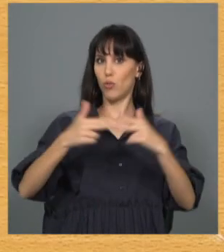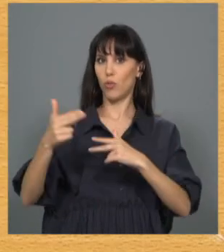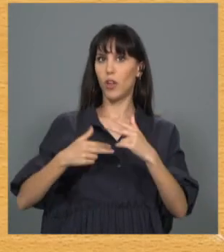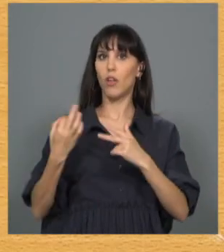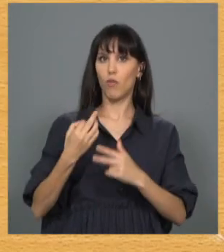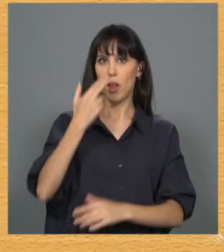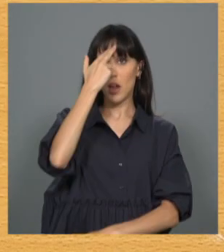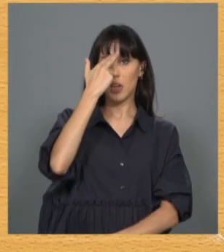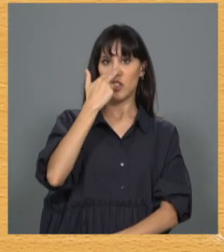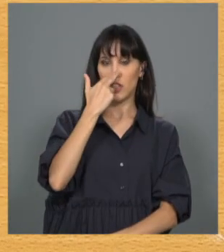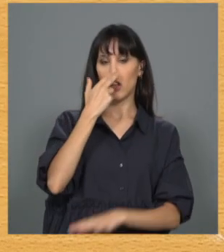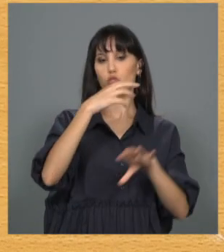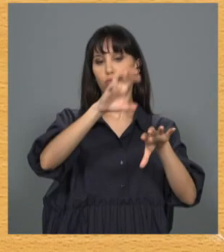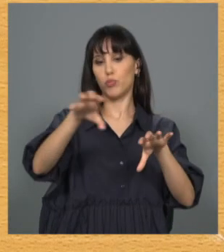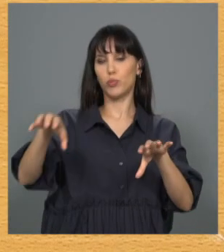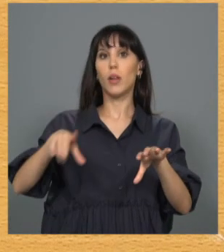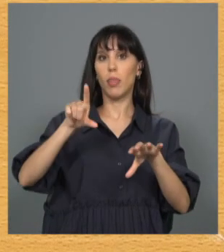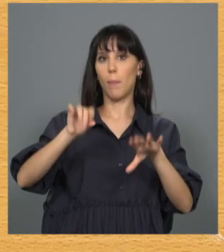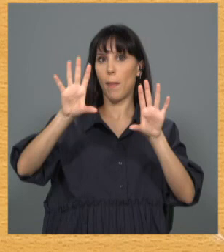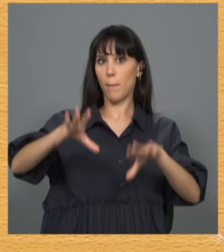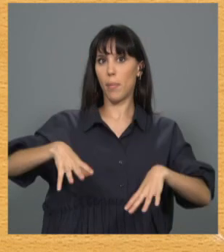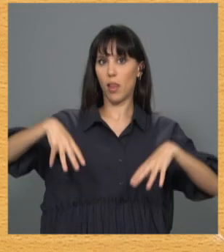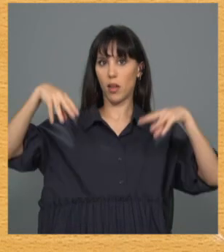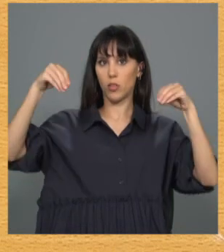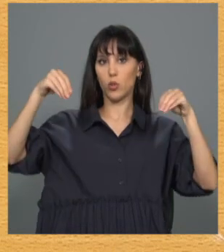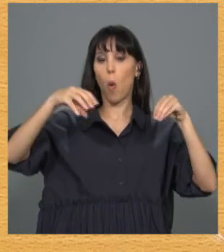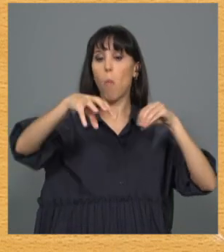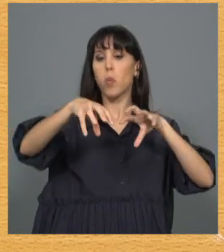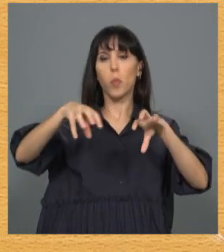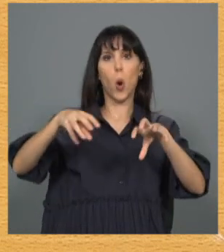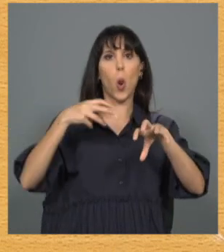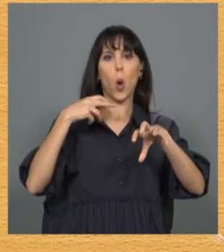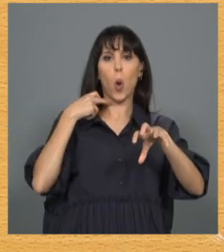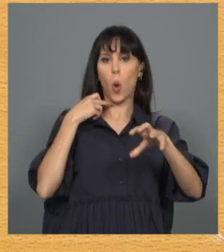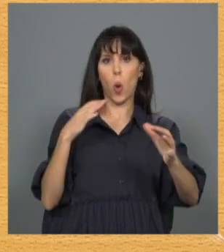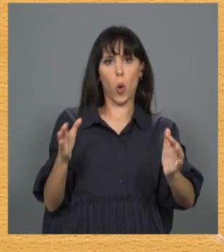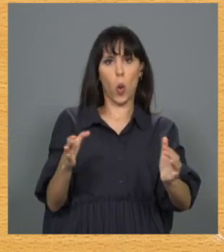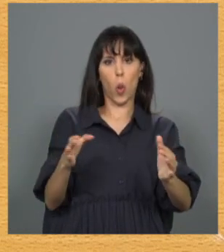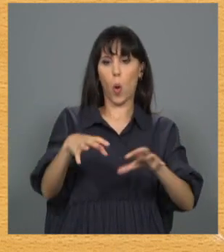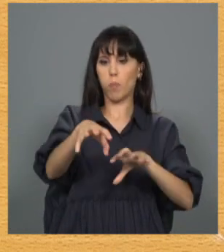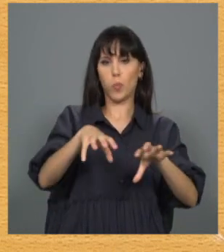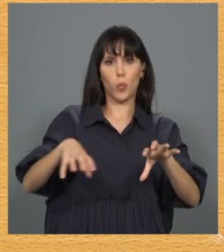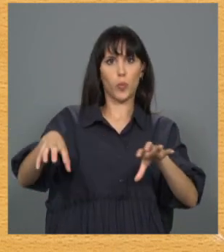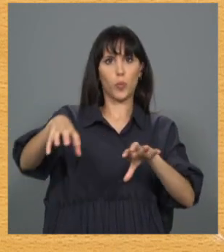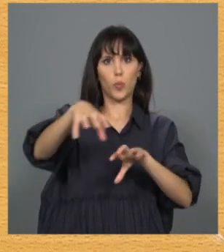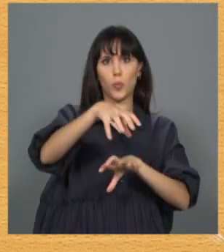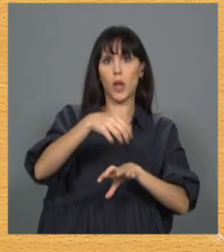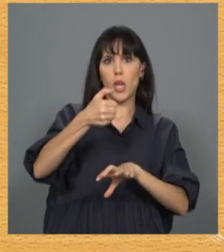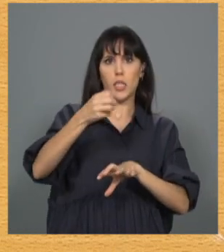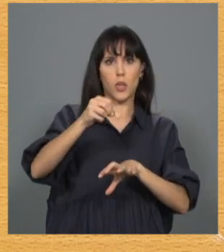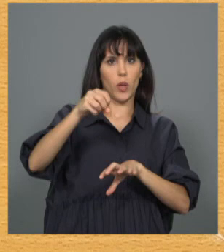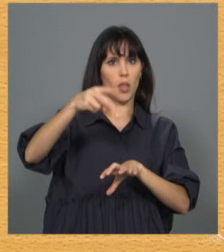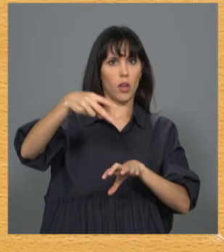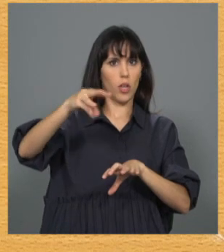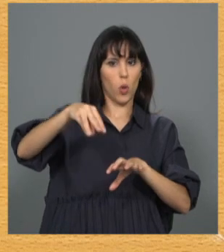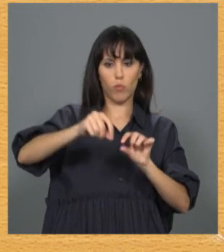de castelos e palácios ali numa região à volta de 50 quilómetros.